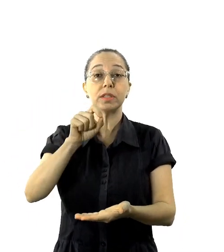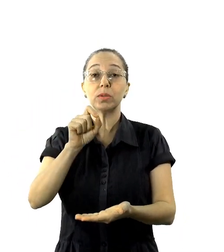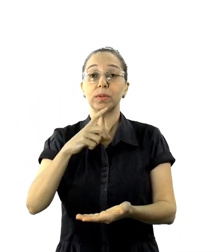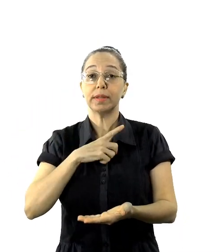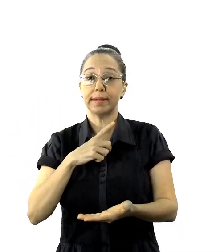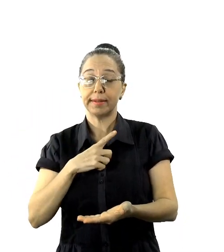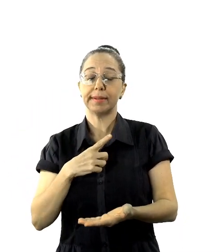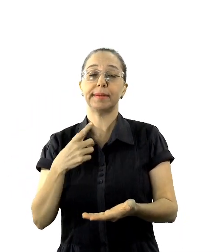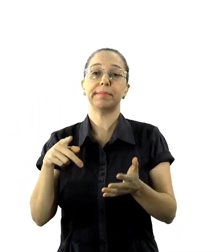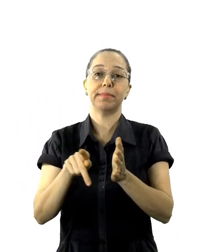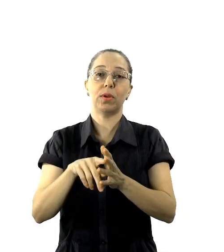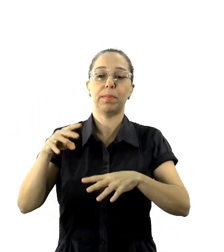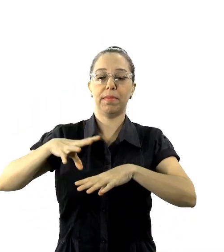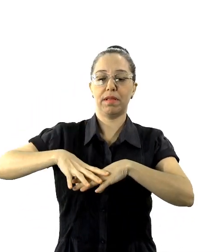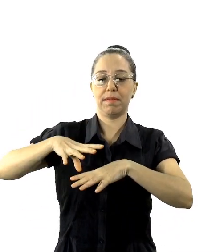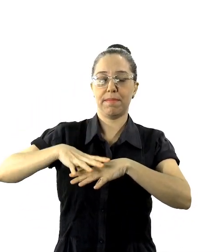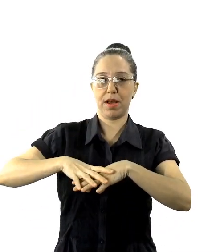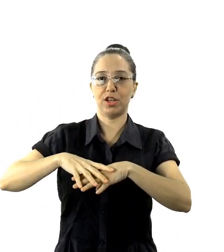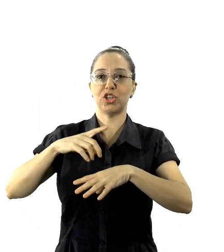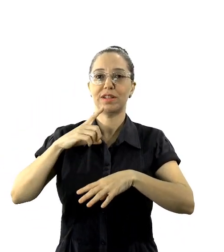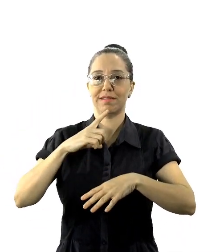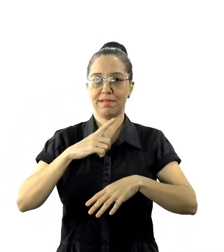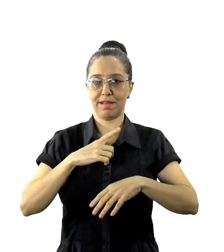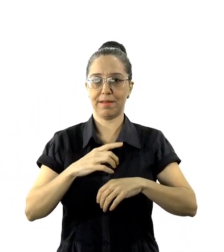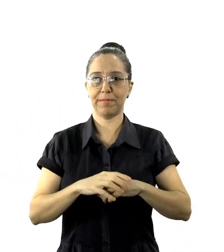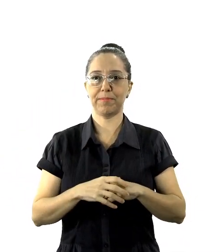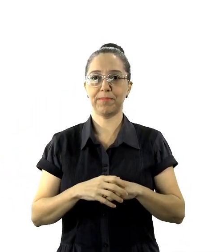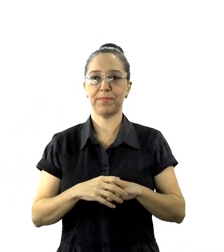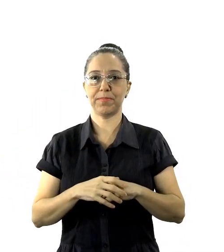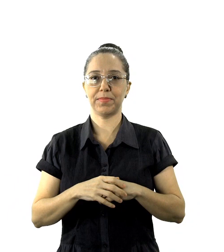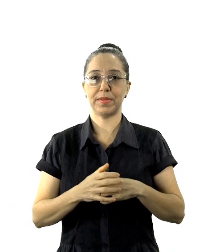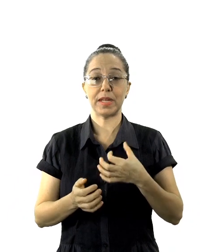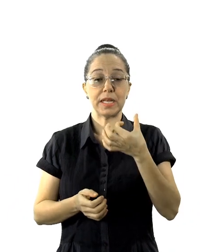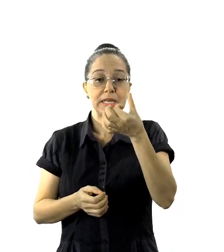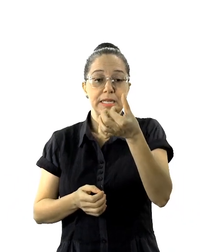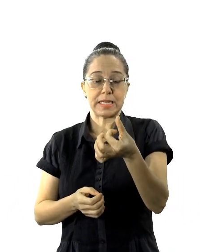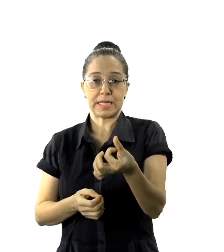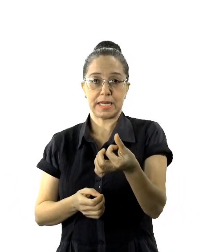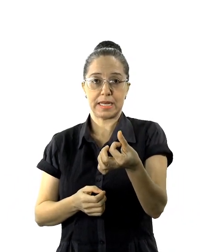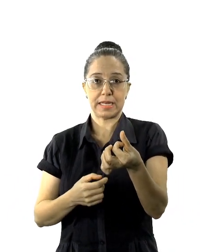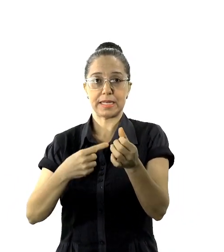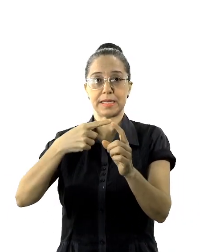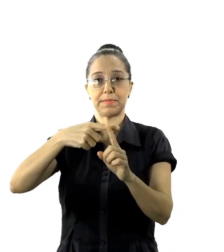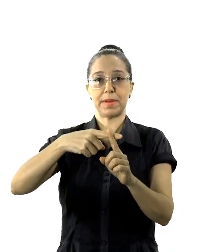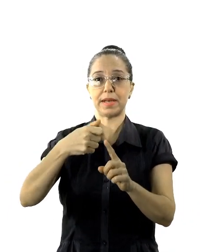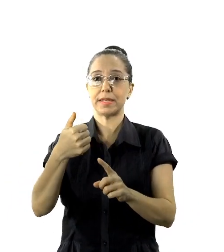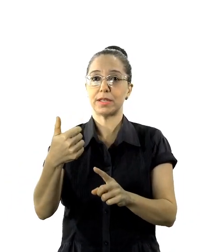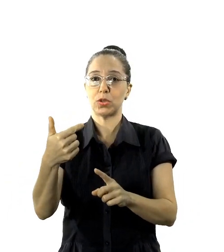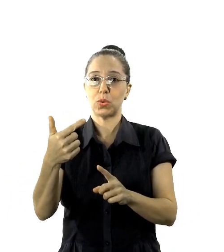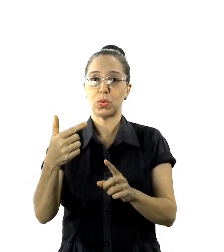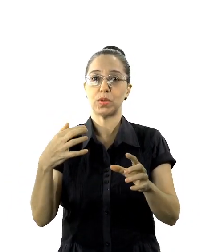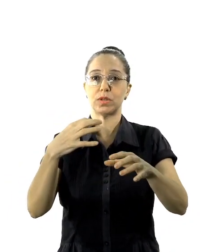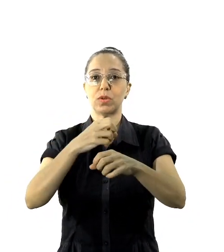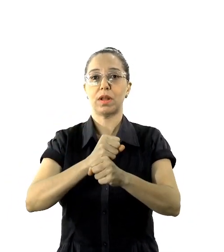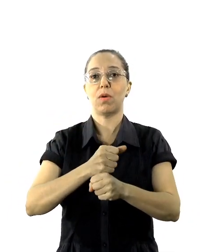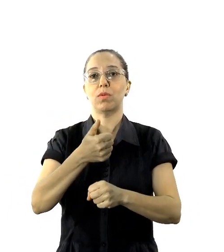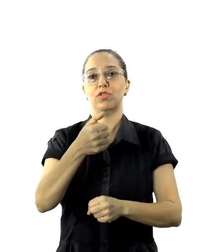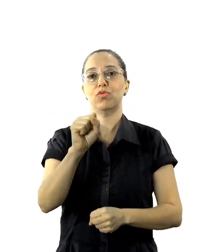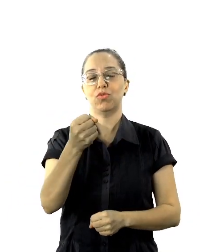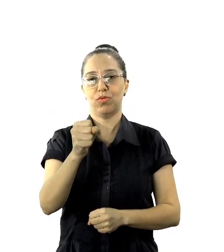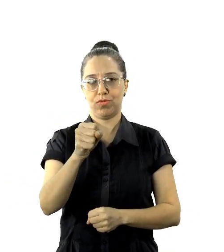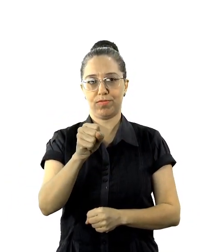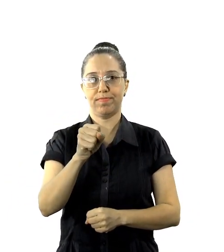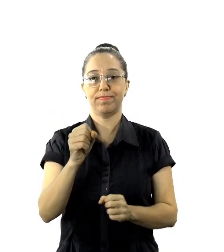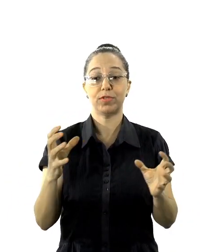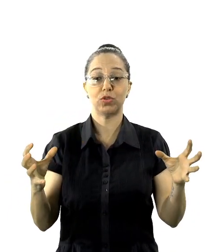na linguagem matemática, nós temos que 6 mais 12 é igual a 18.